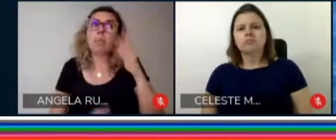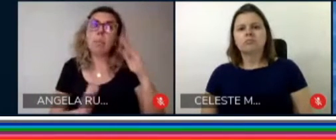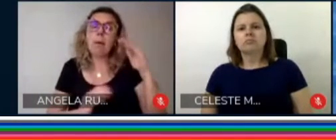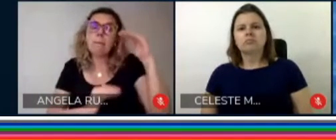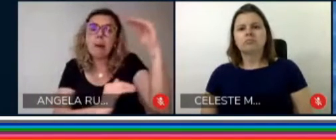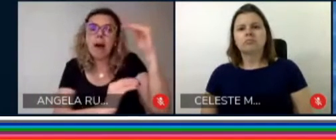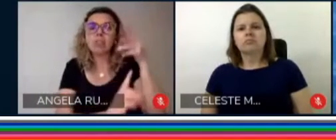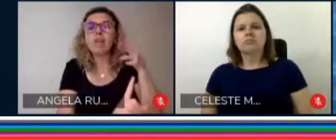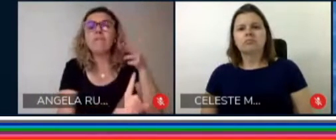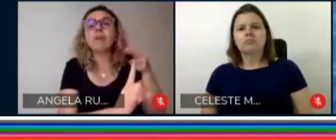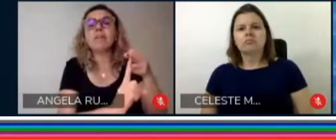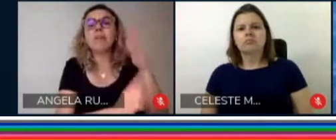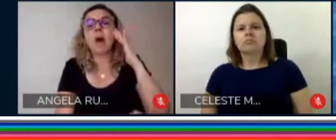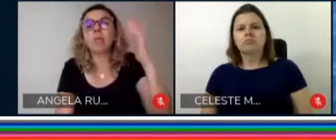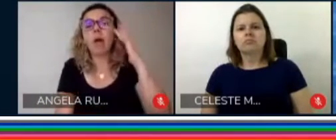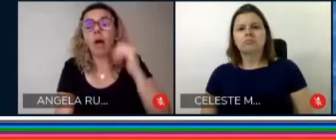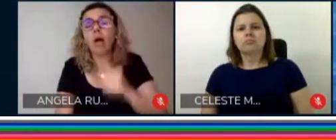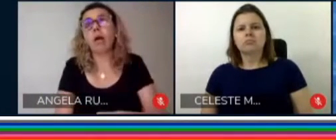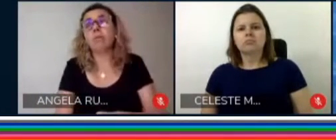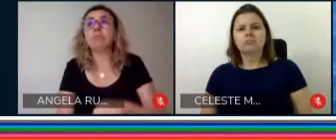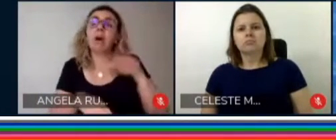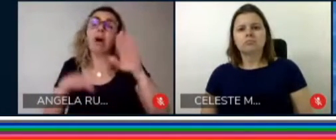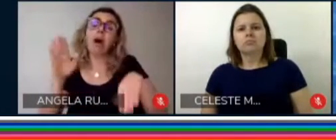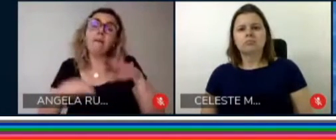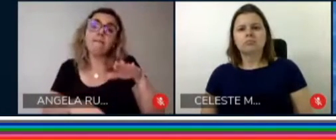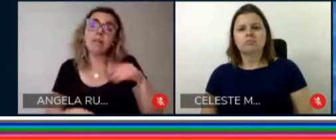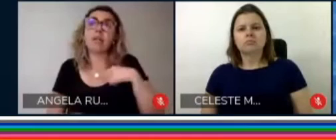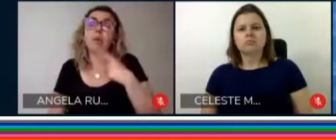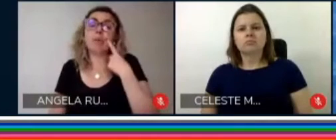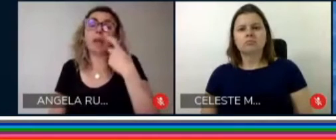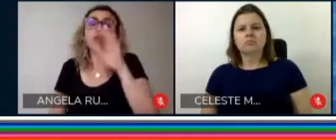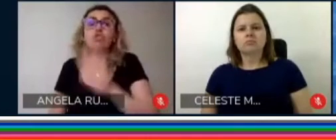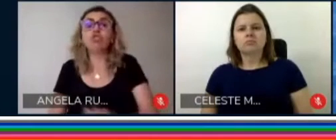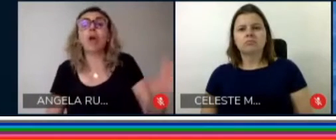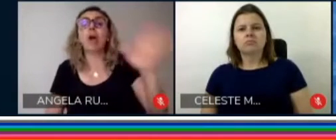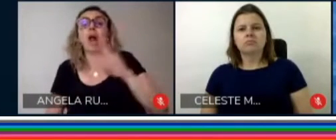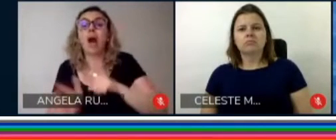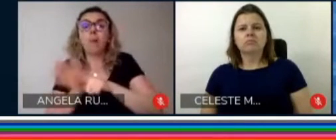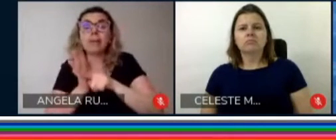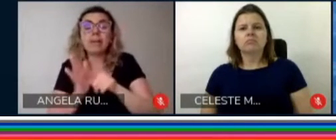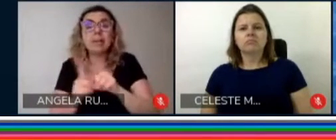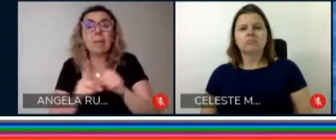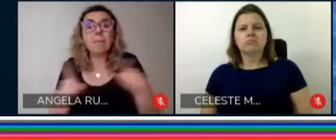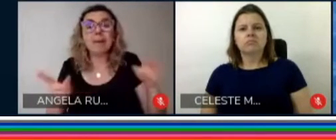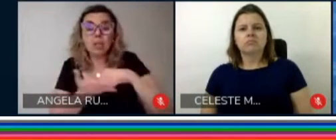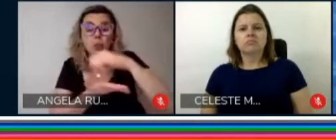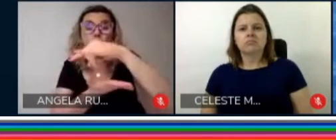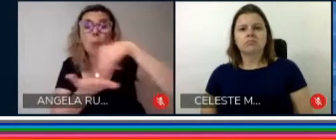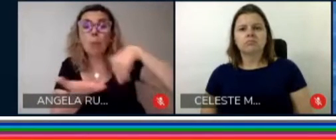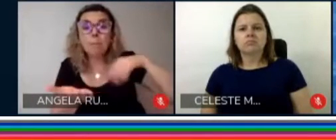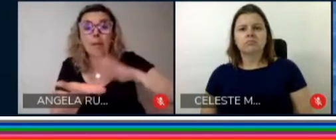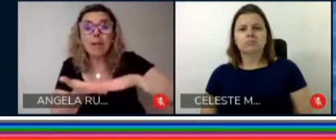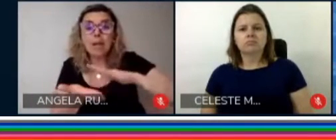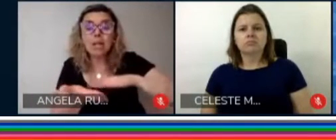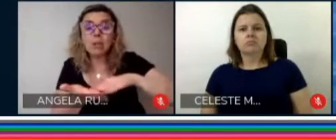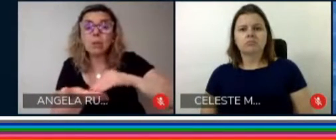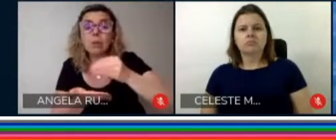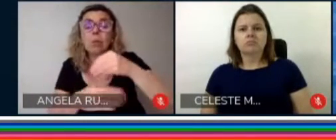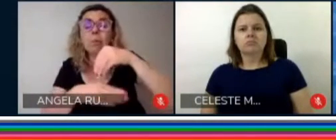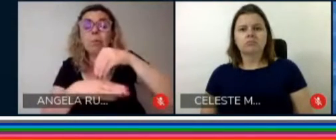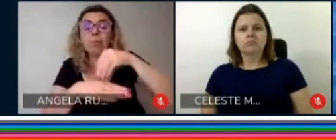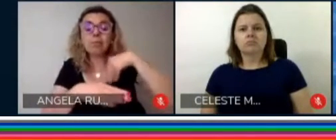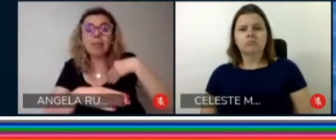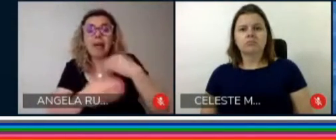teórico, né? Às vezes é a própria pesquisa no todo que me interessa, mas o documento, ele me dá indicativos de a que